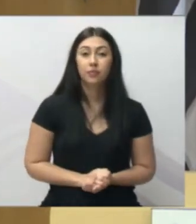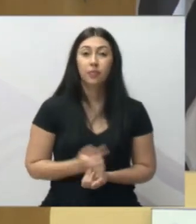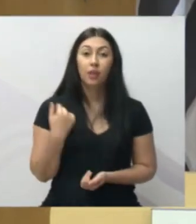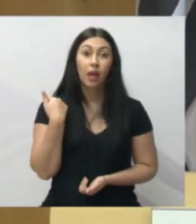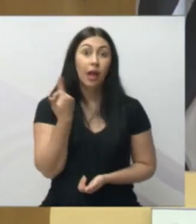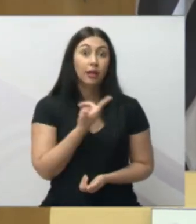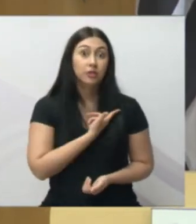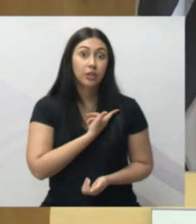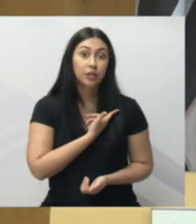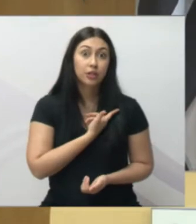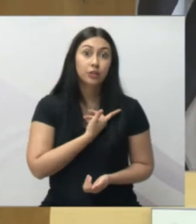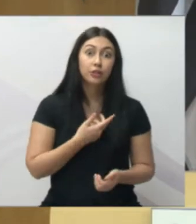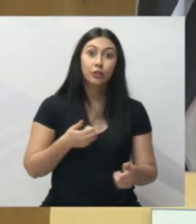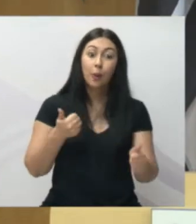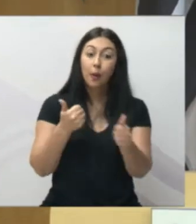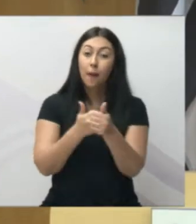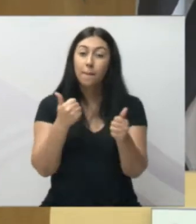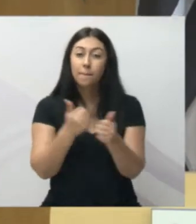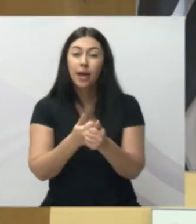divisa com São José dos Campos,